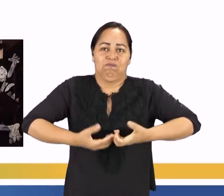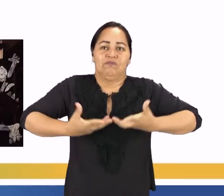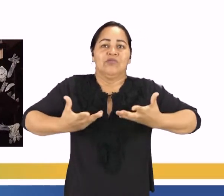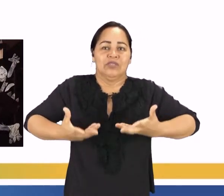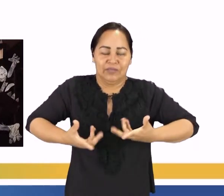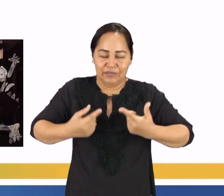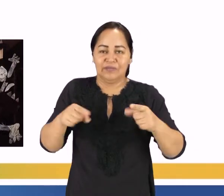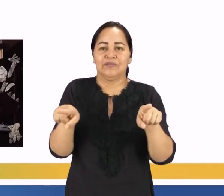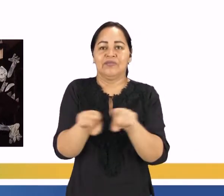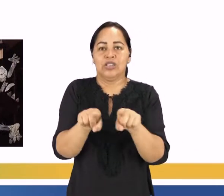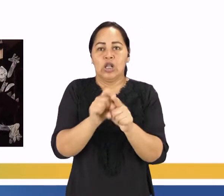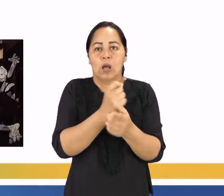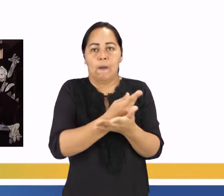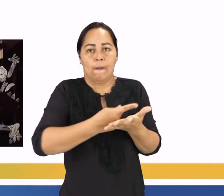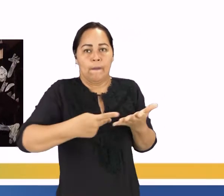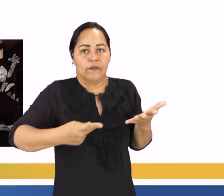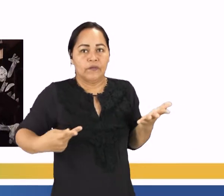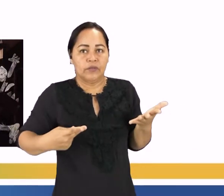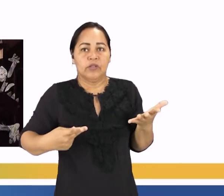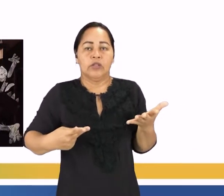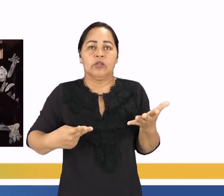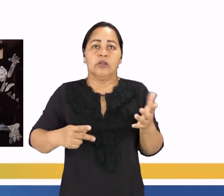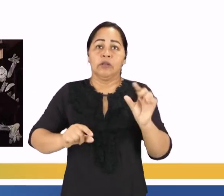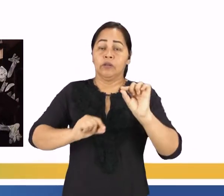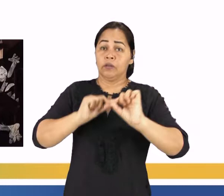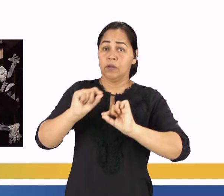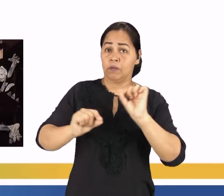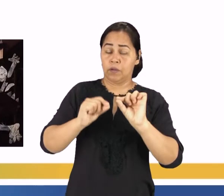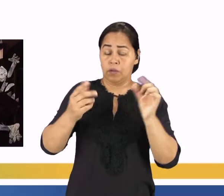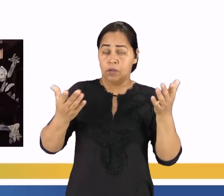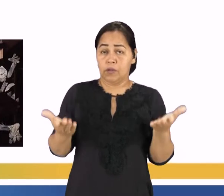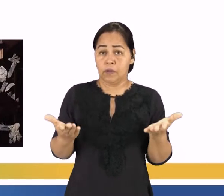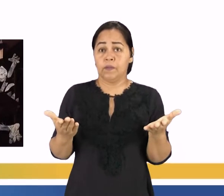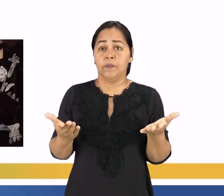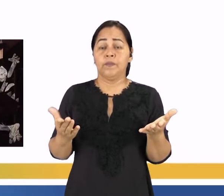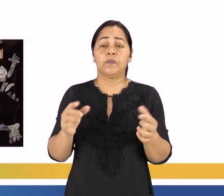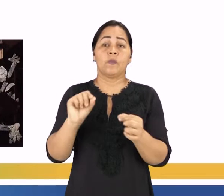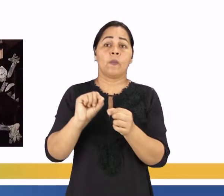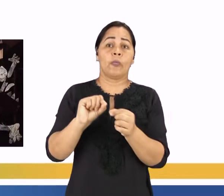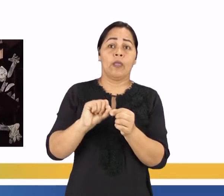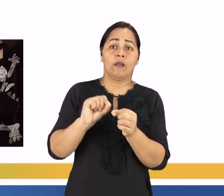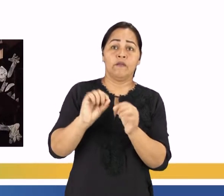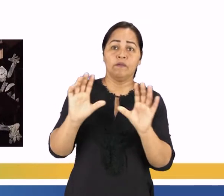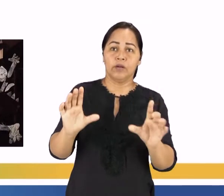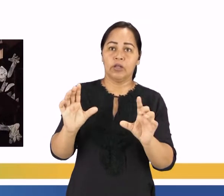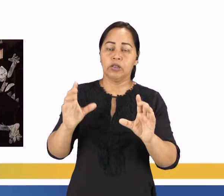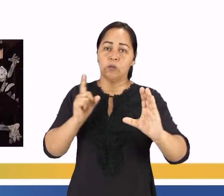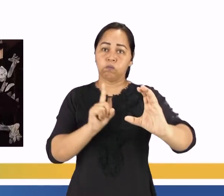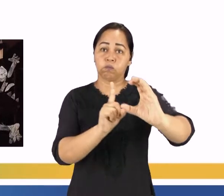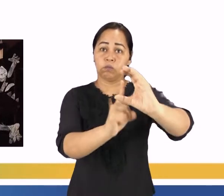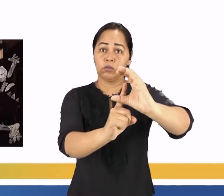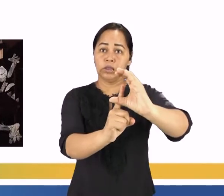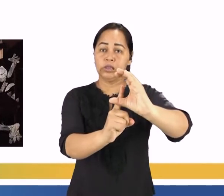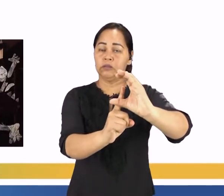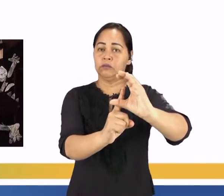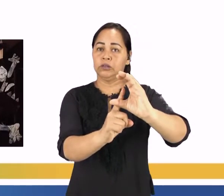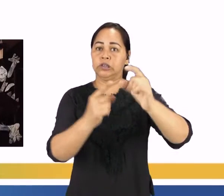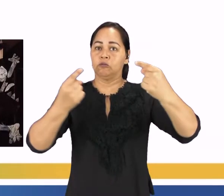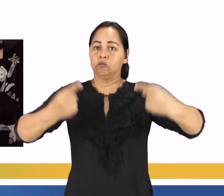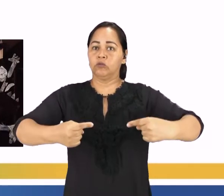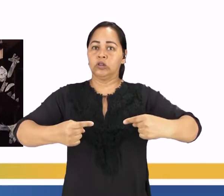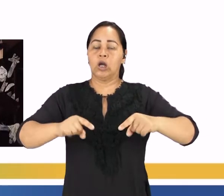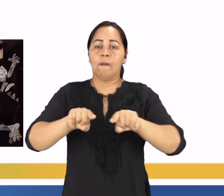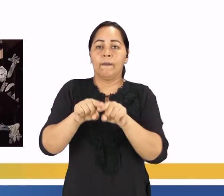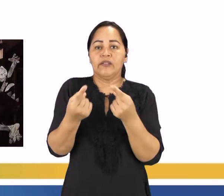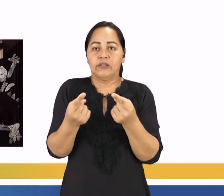no livro Espanha no Coração, o poeta colocará seu talento a serviço do comunismo, e sua missão será conseguir